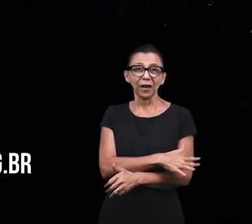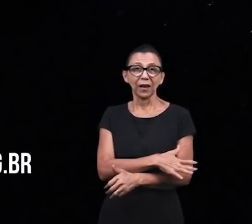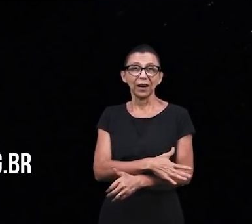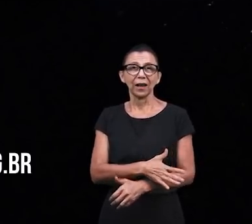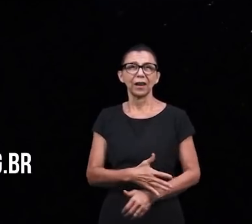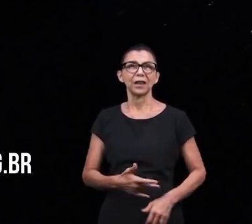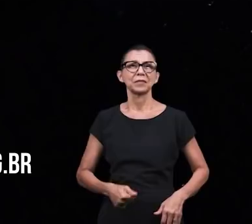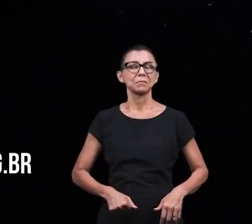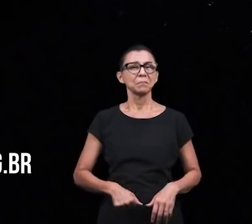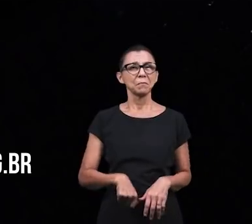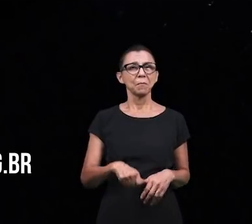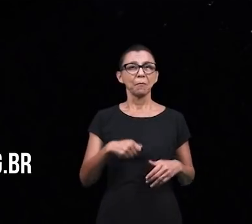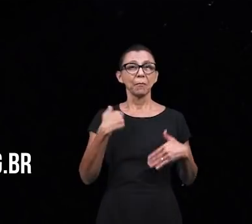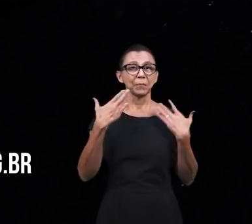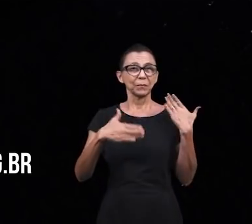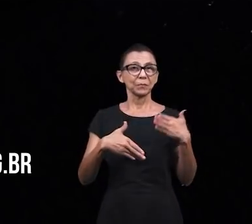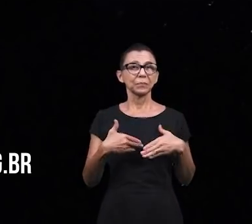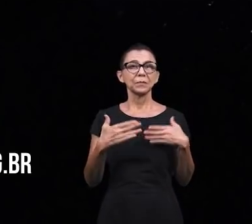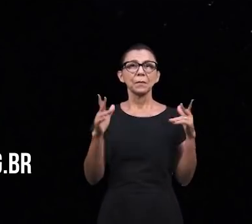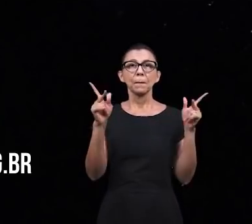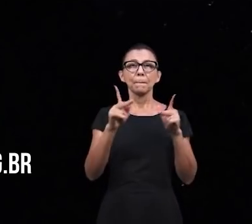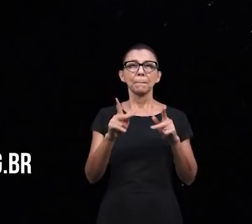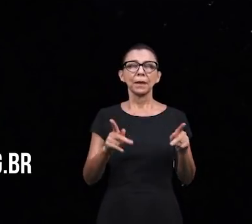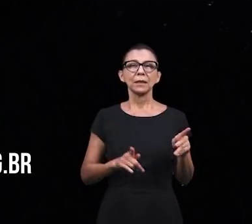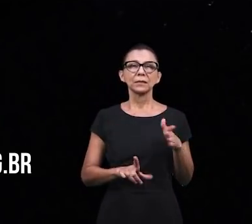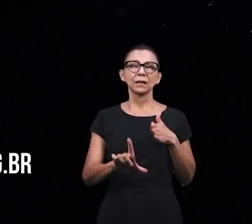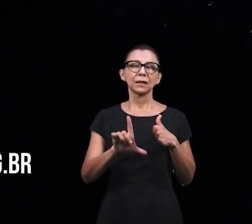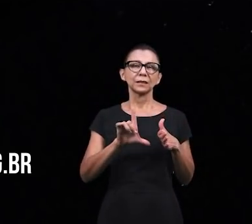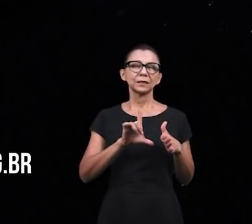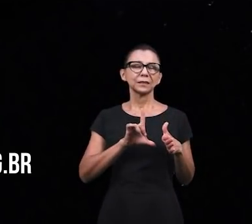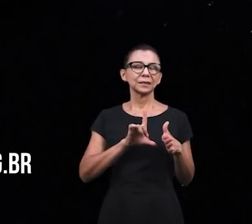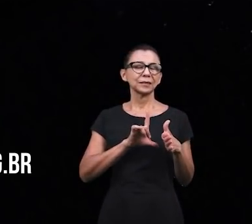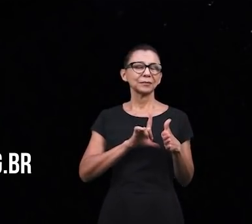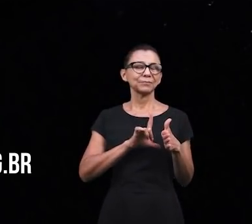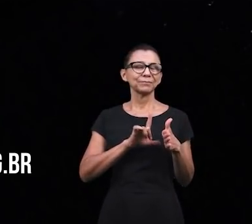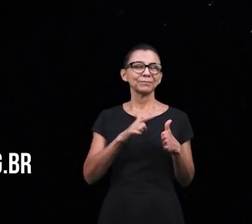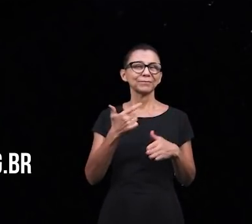paz nem alegria, até que o